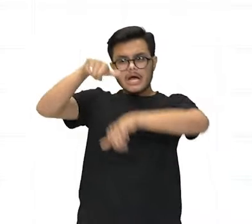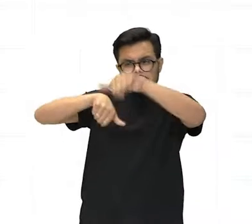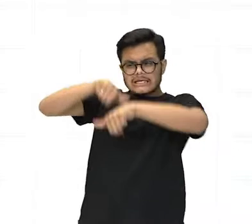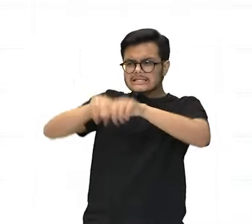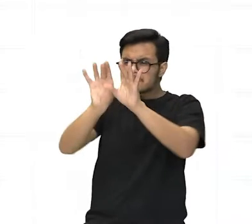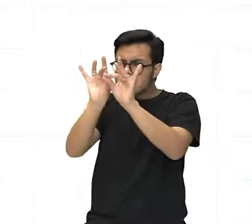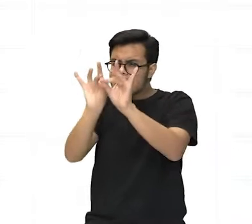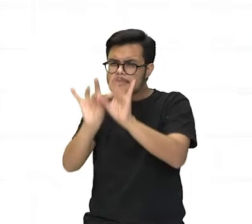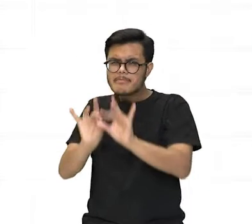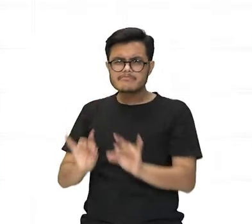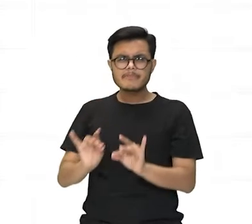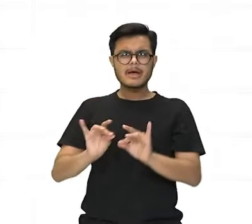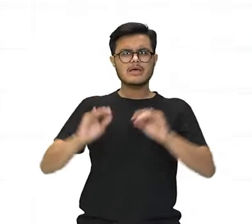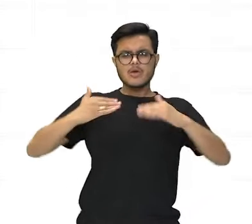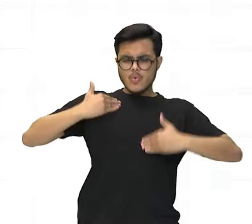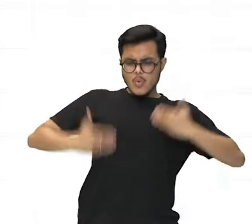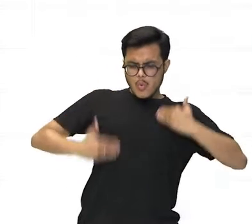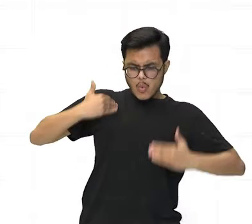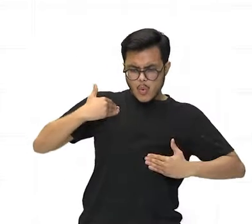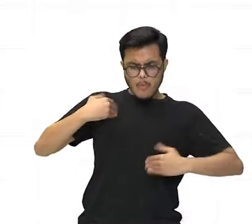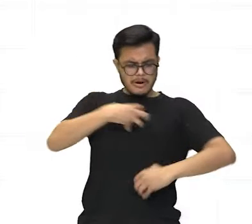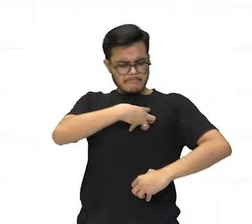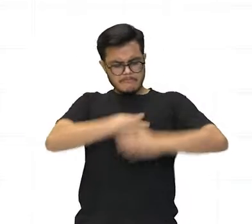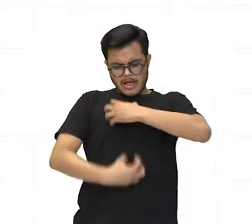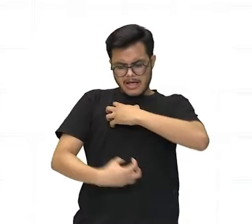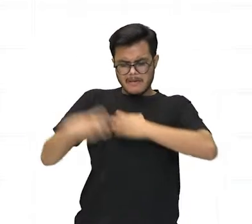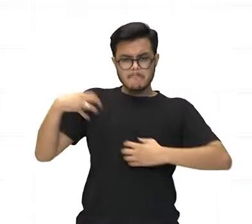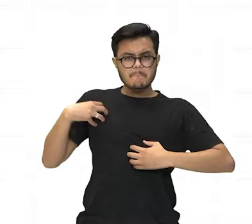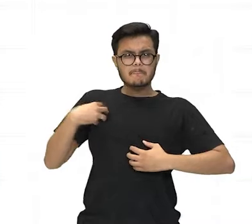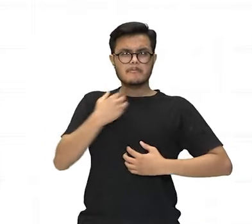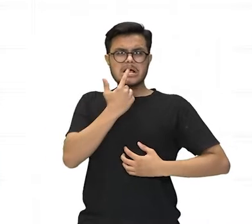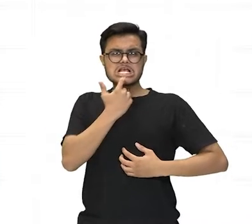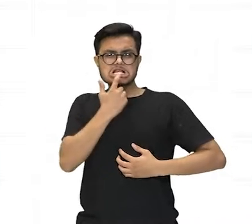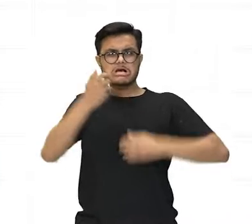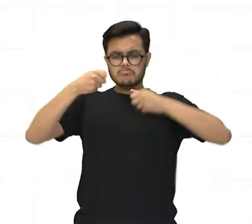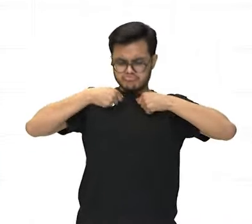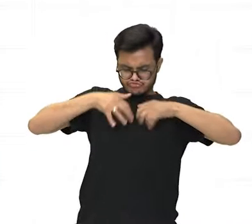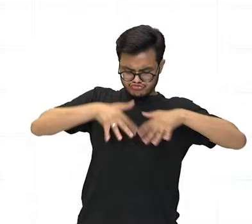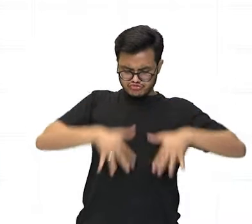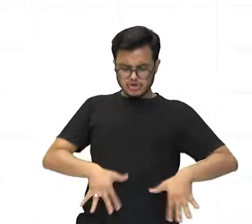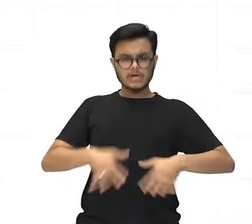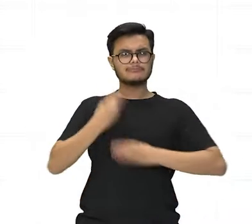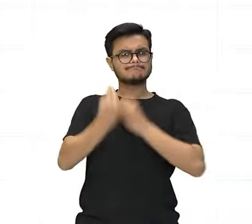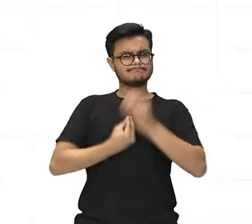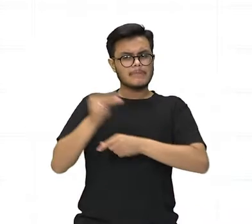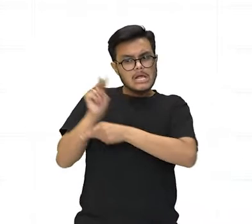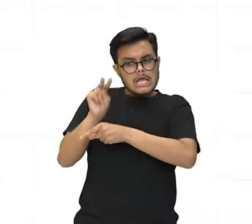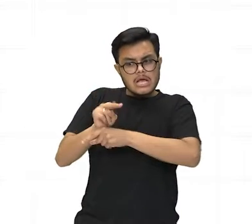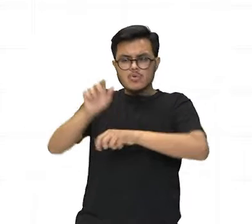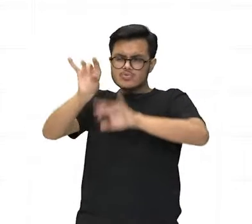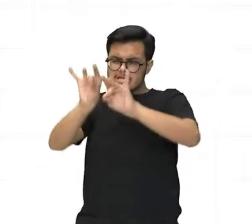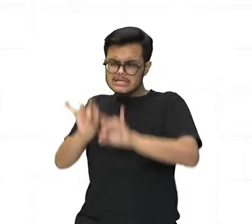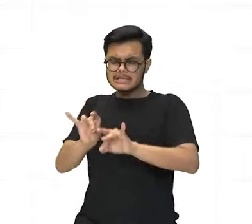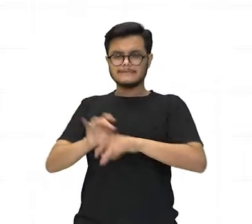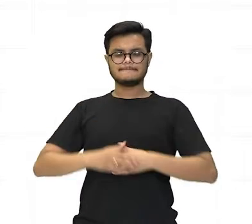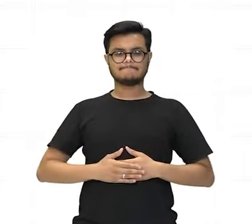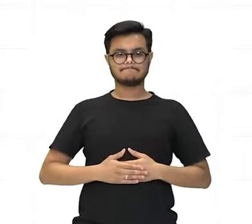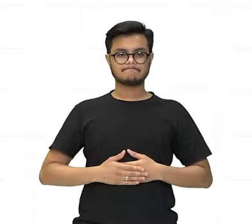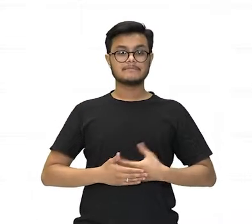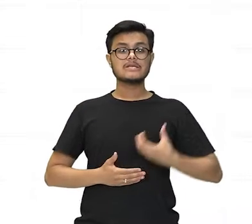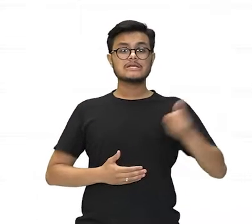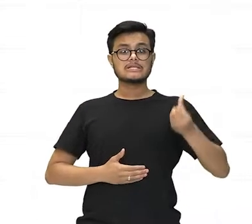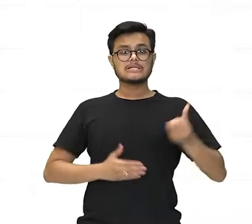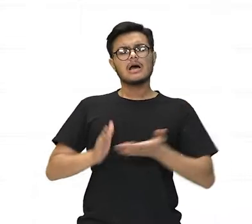se tem fraturas, feridas, se tem hemorragias e se todos estão conscientes. E sexto, realizar